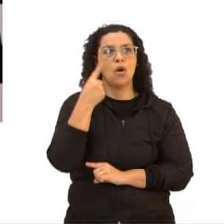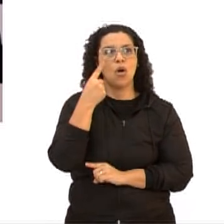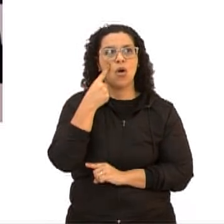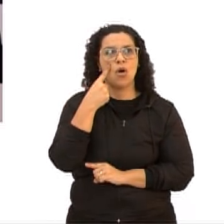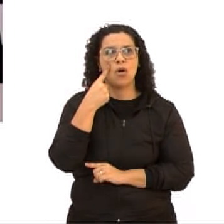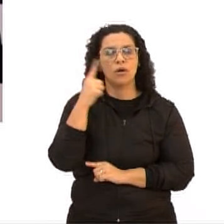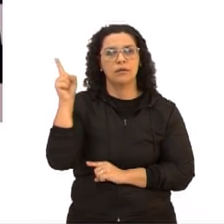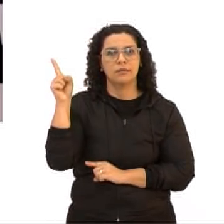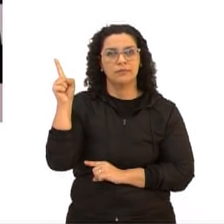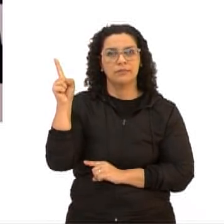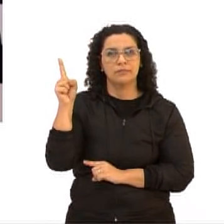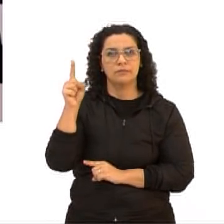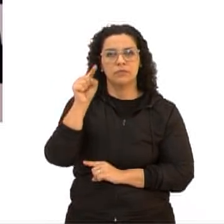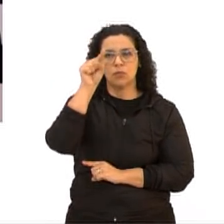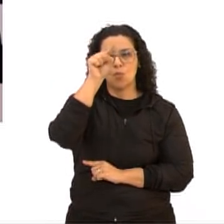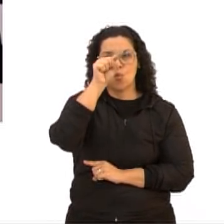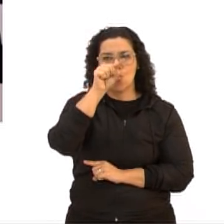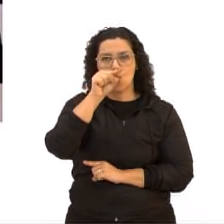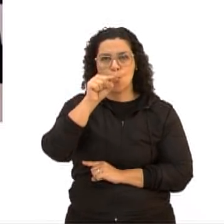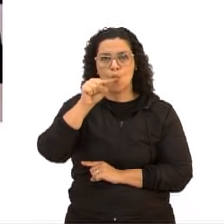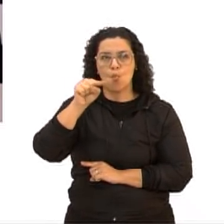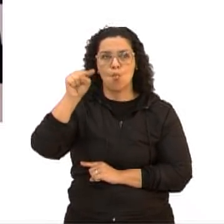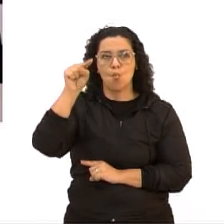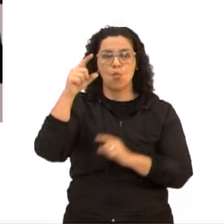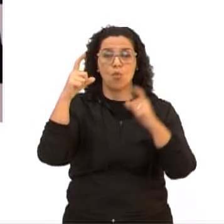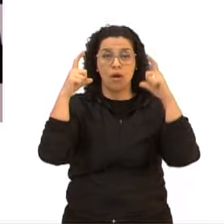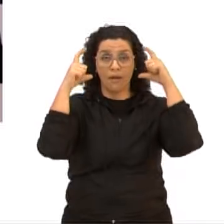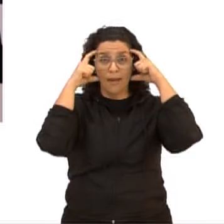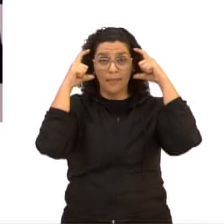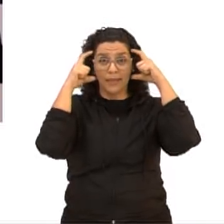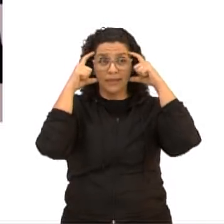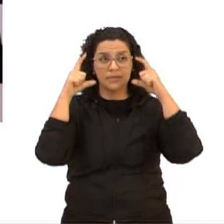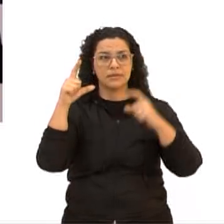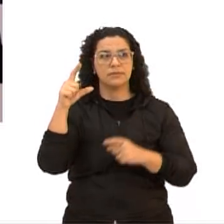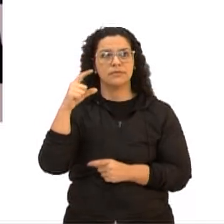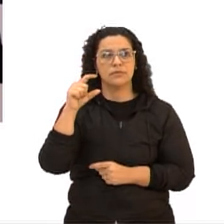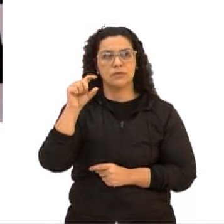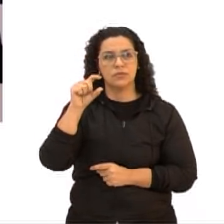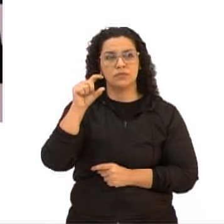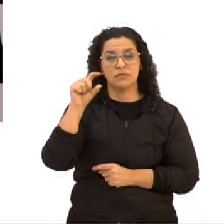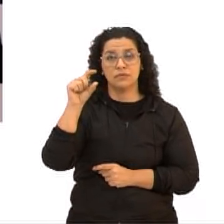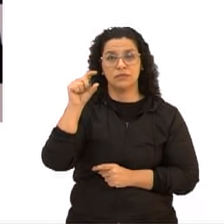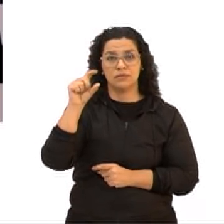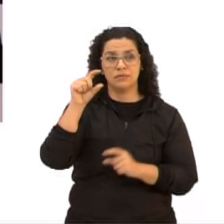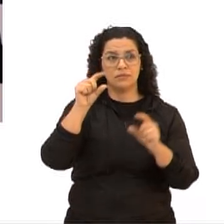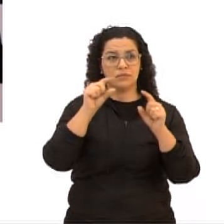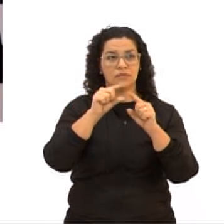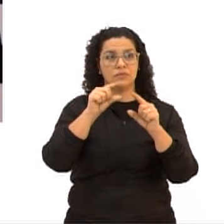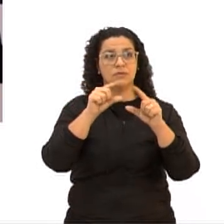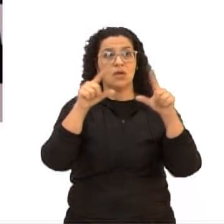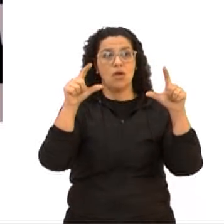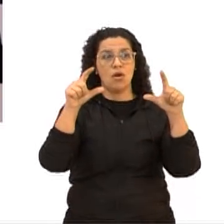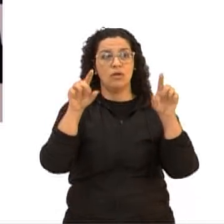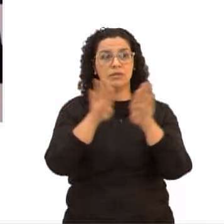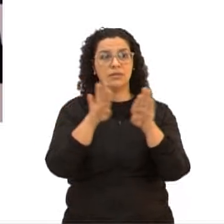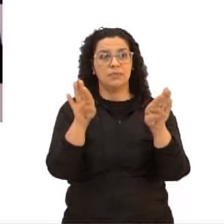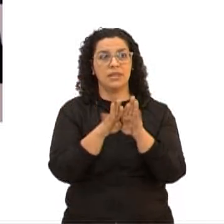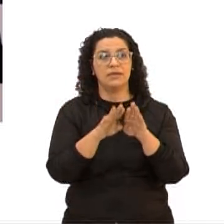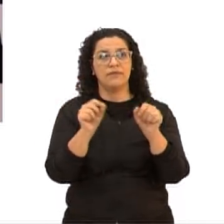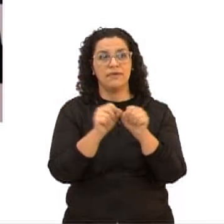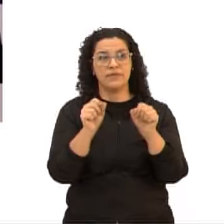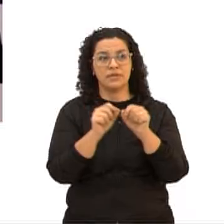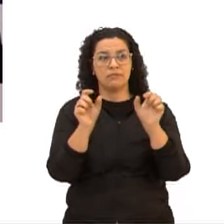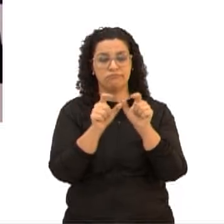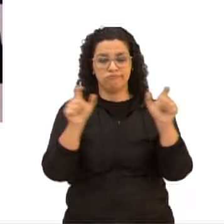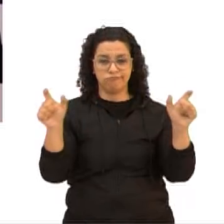um formato oval que representa a cabeça, né? Você pega 2 vezes a largura dessa cabeça e com 2 vezes a largura da